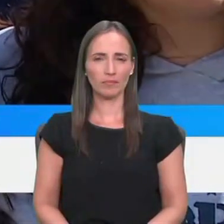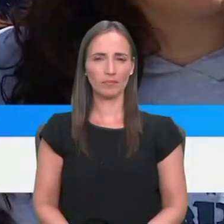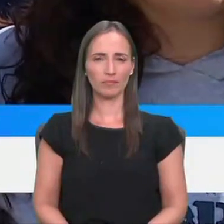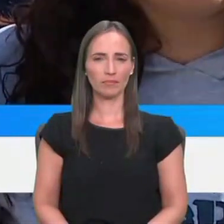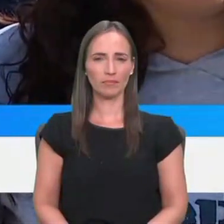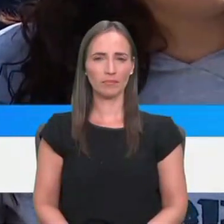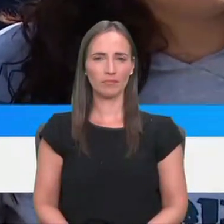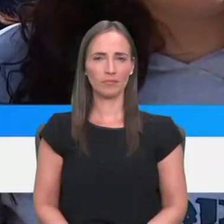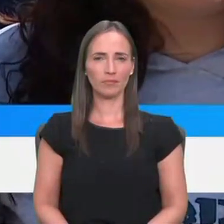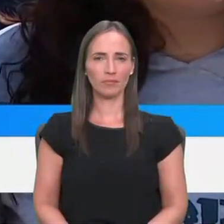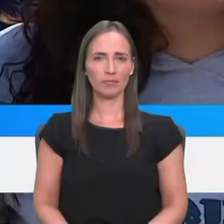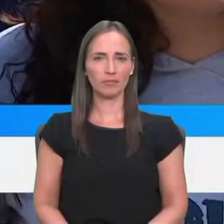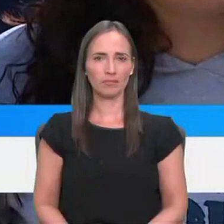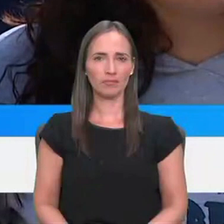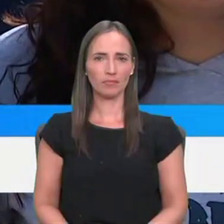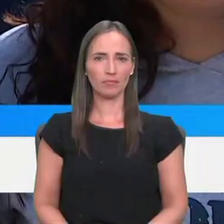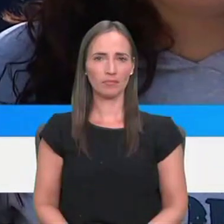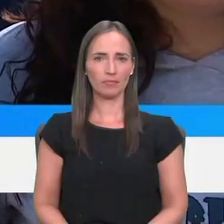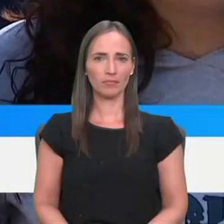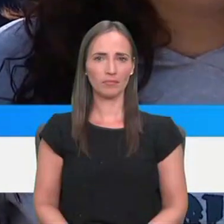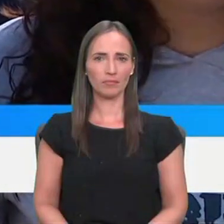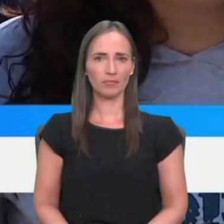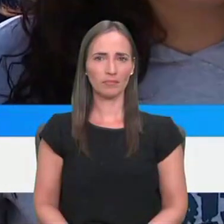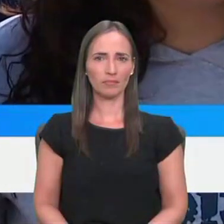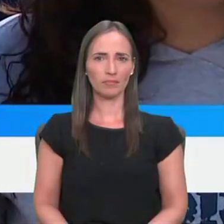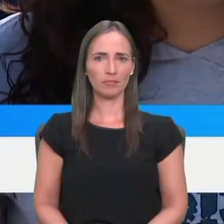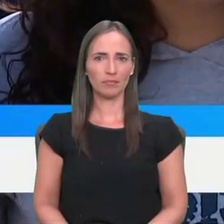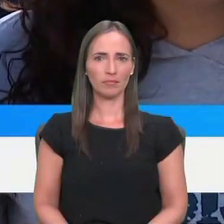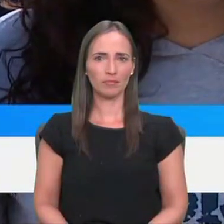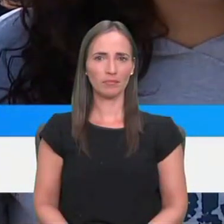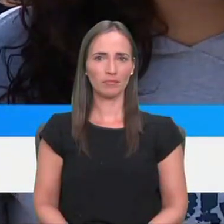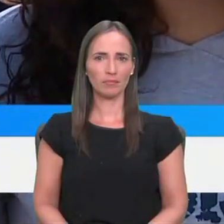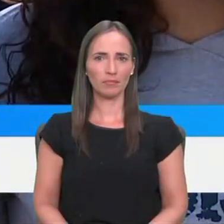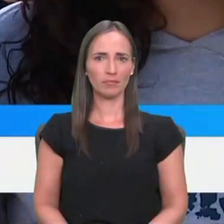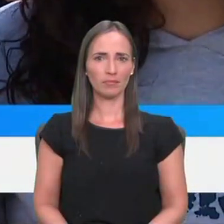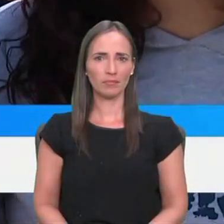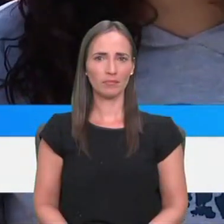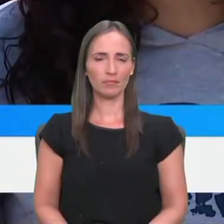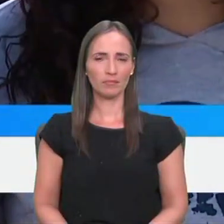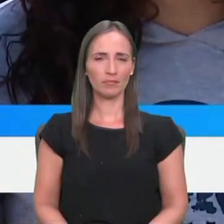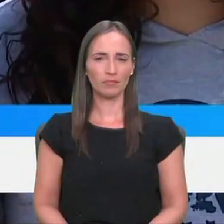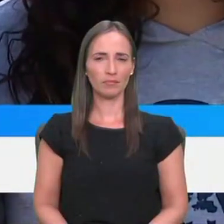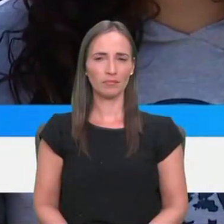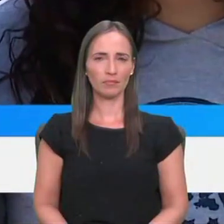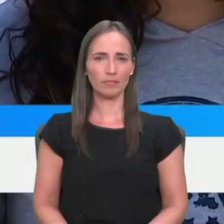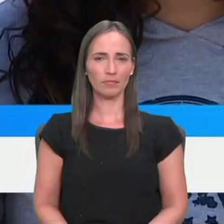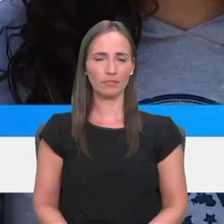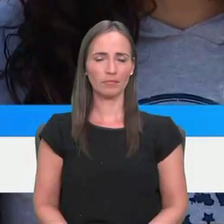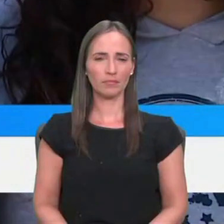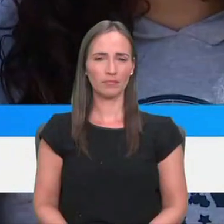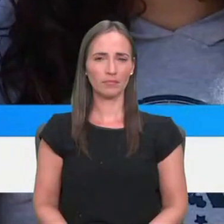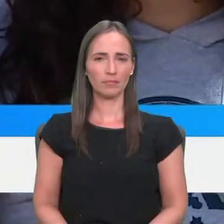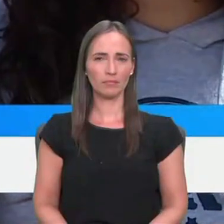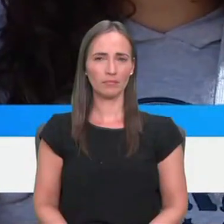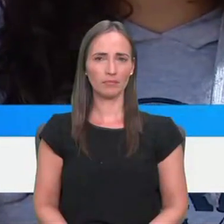inveja venham toos para cá venham todos para cá para o politécnico